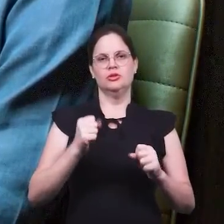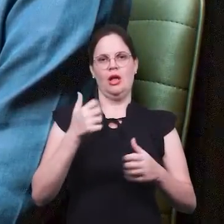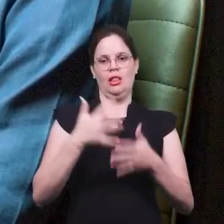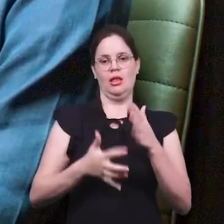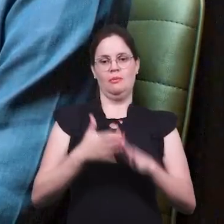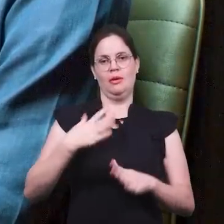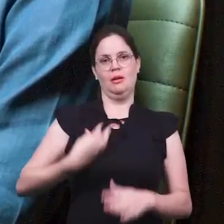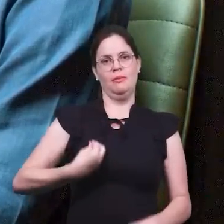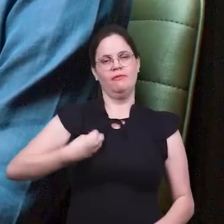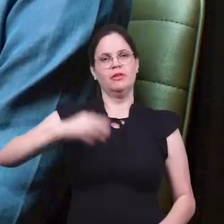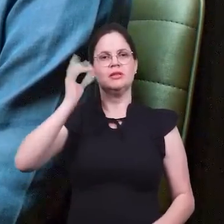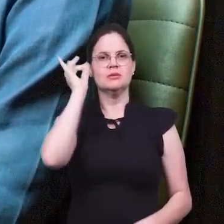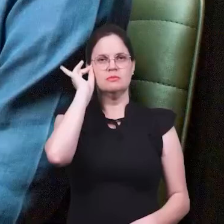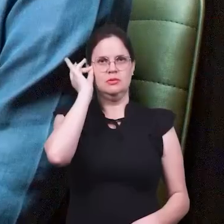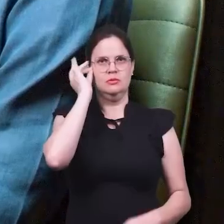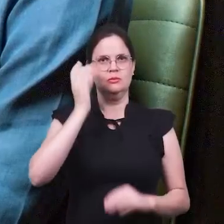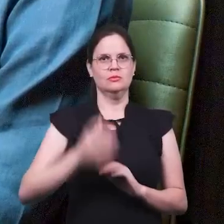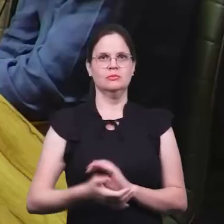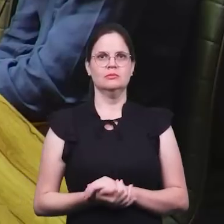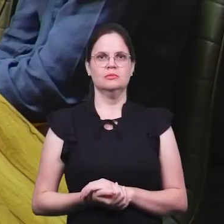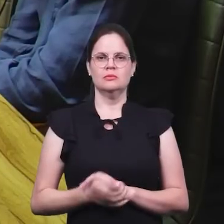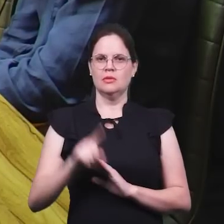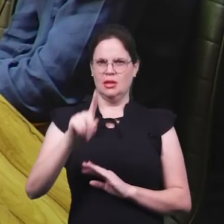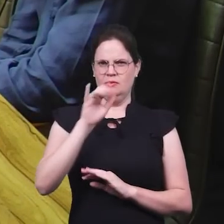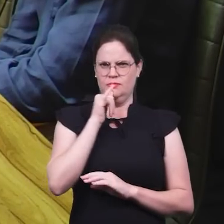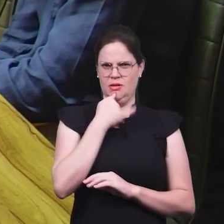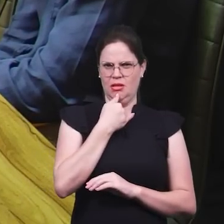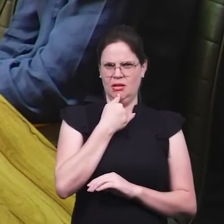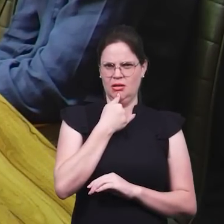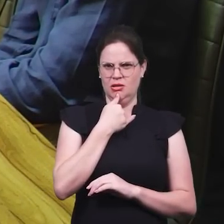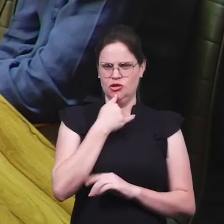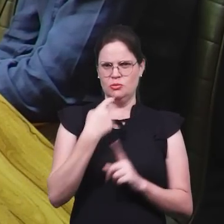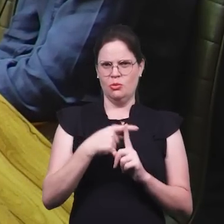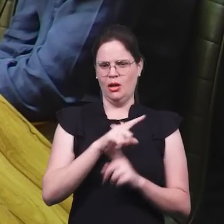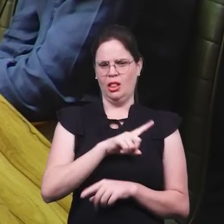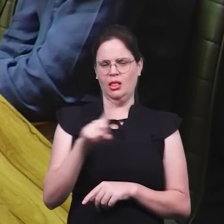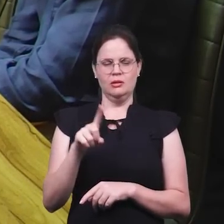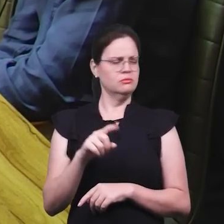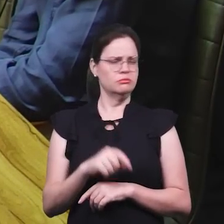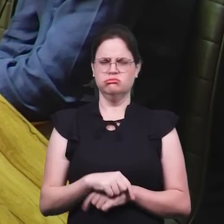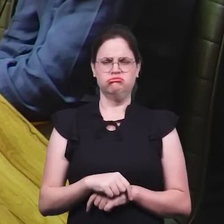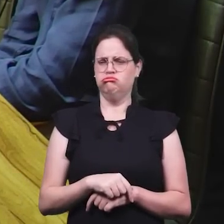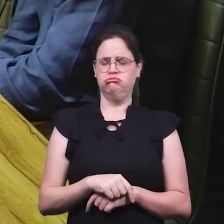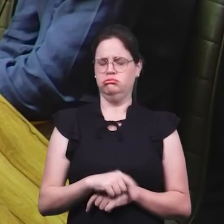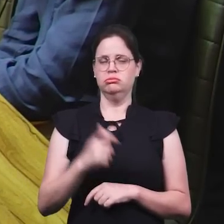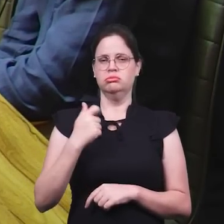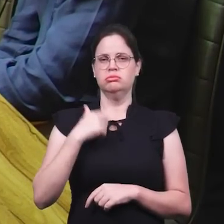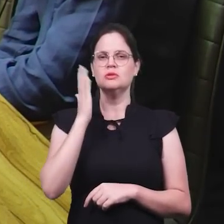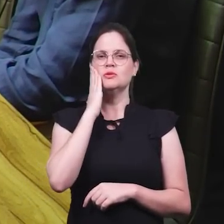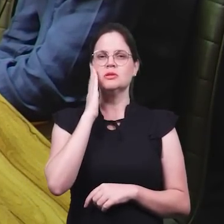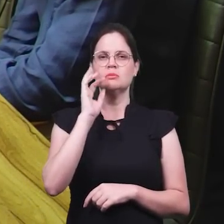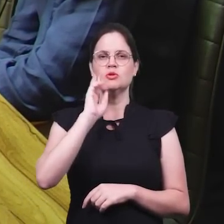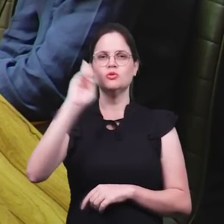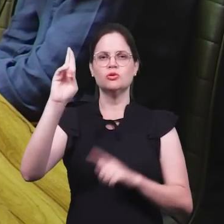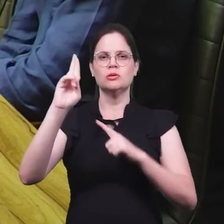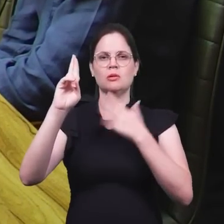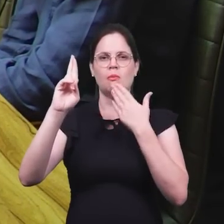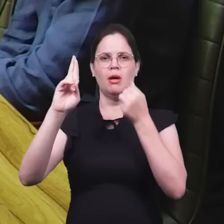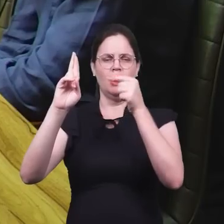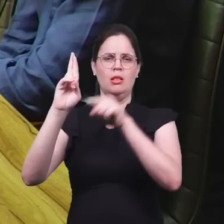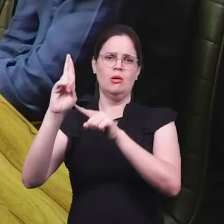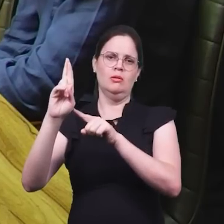atrapalhar espiritualmente mais na frente. E você ficava triste quando o Senhor falava não? Não, porque eu sabia que a gente estava consultando o